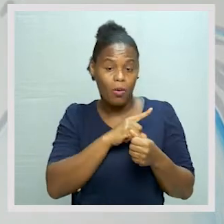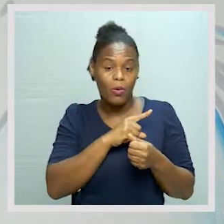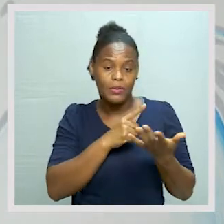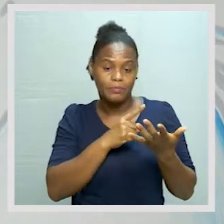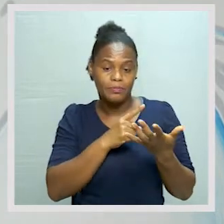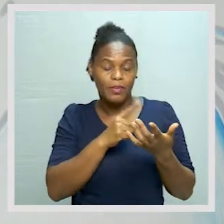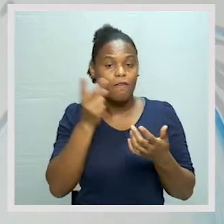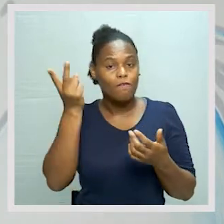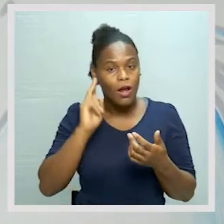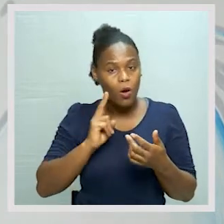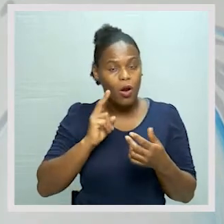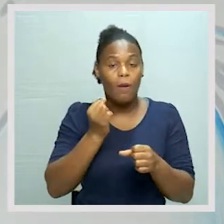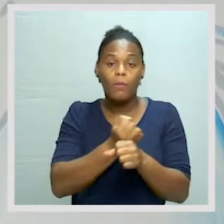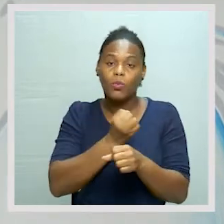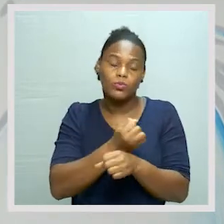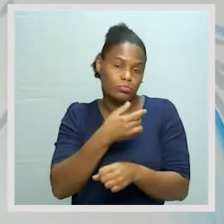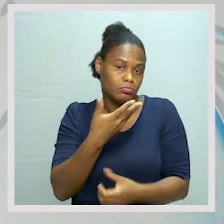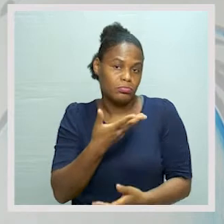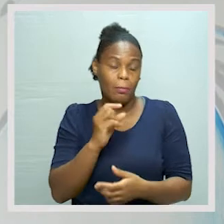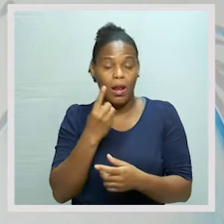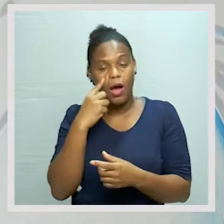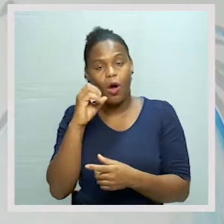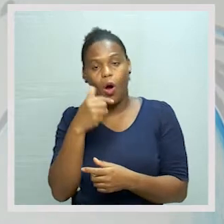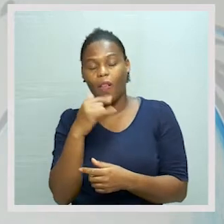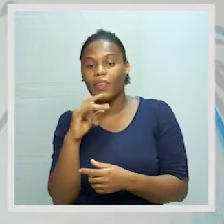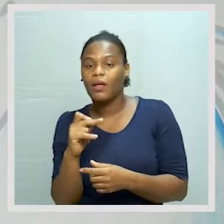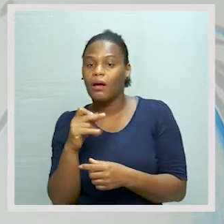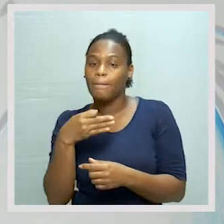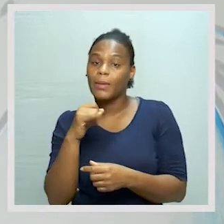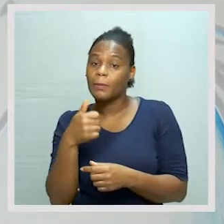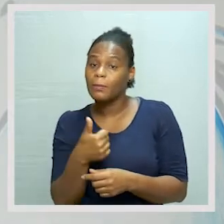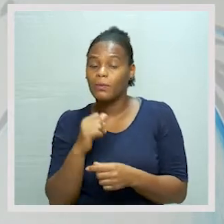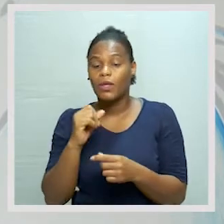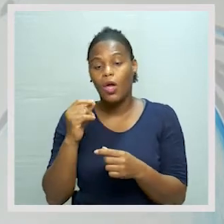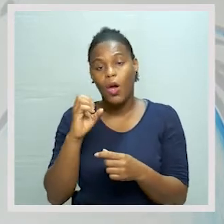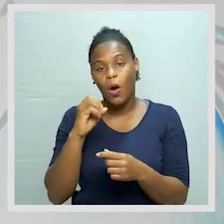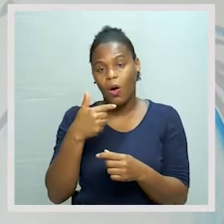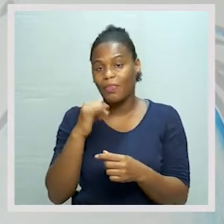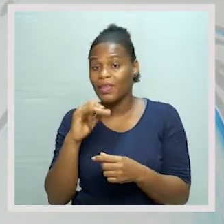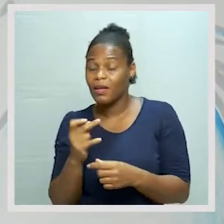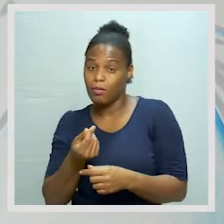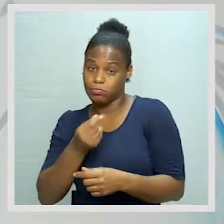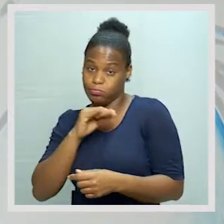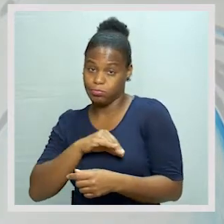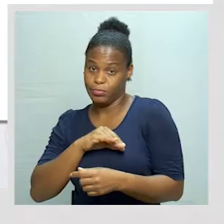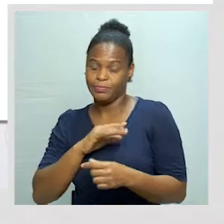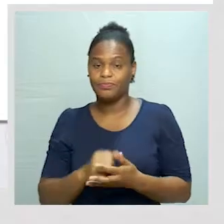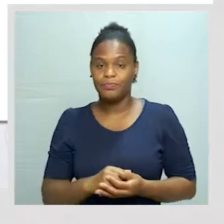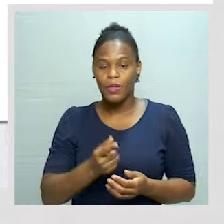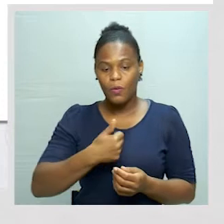não é o produto, o valor da produção pela ótica do produto e pela ótica do rendimento. Nós vimos